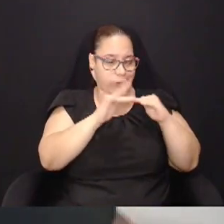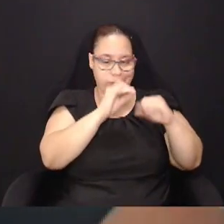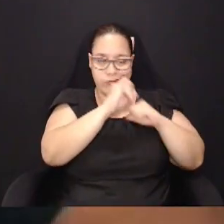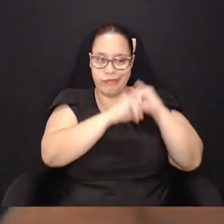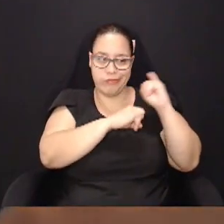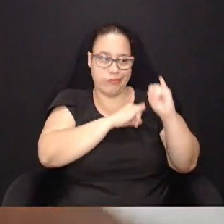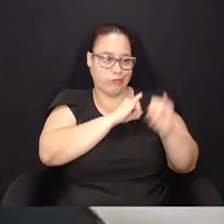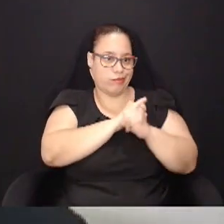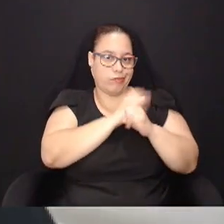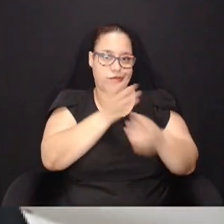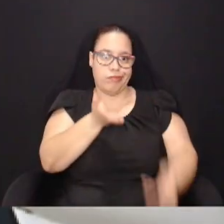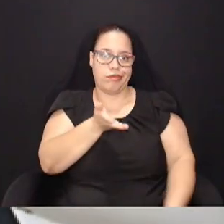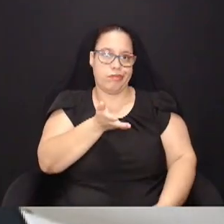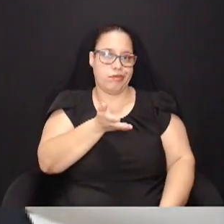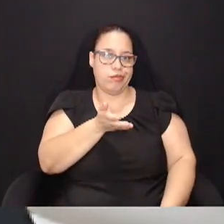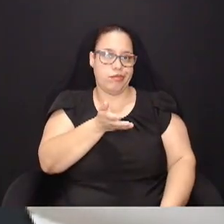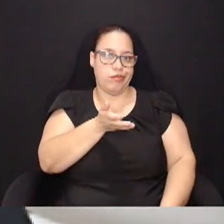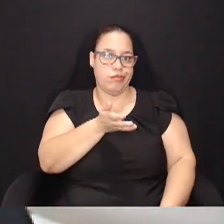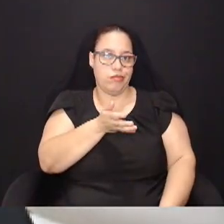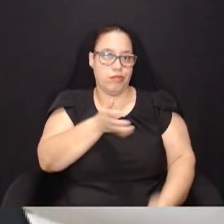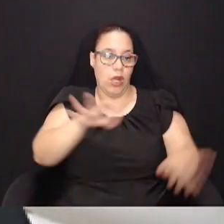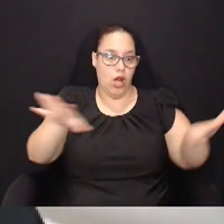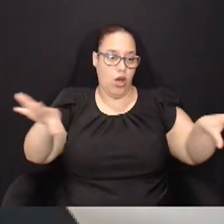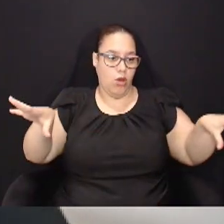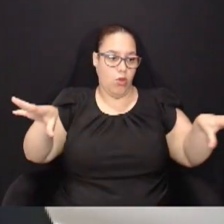é um turbilhão de